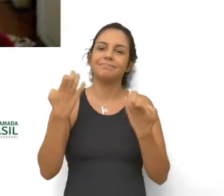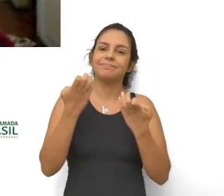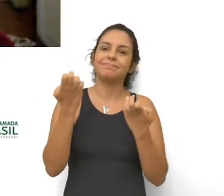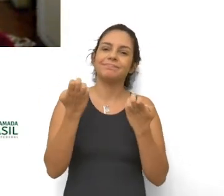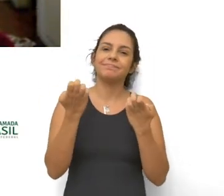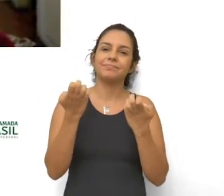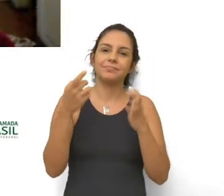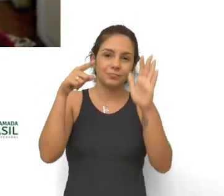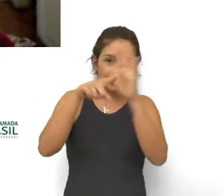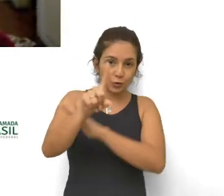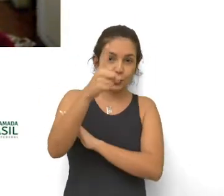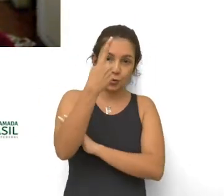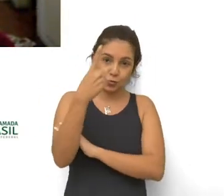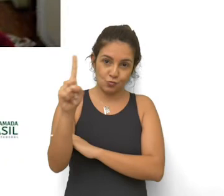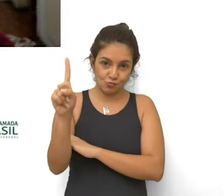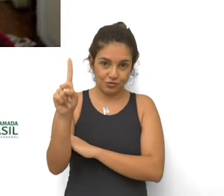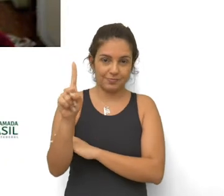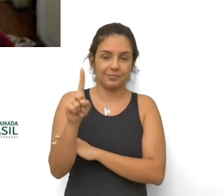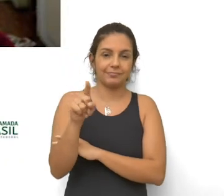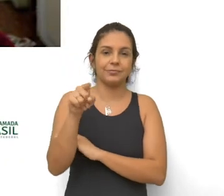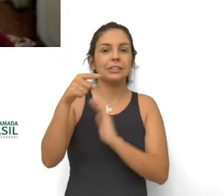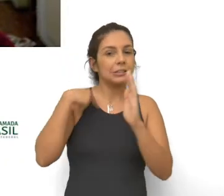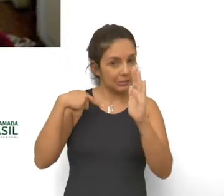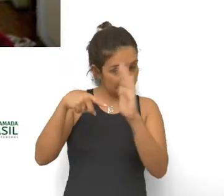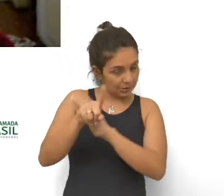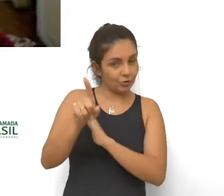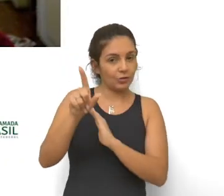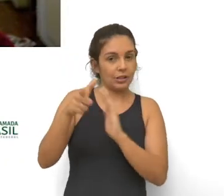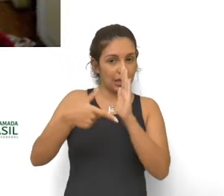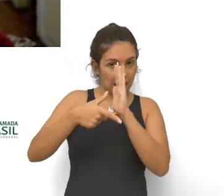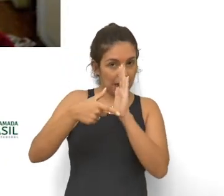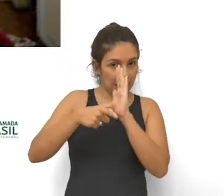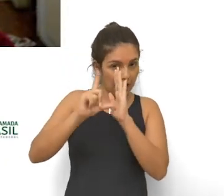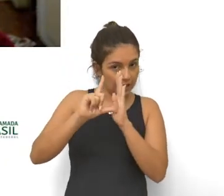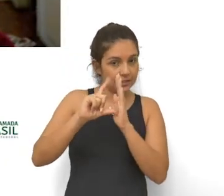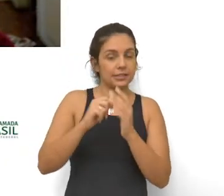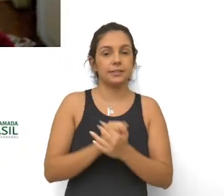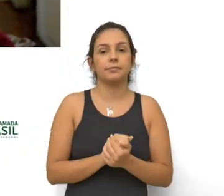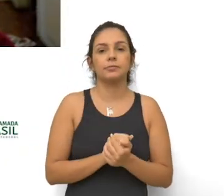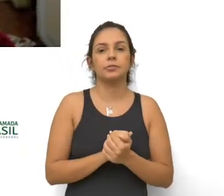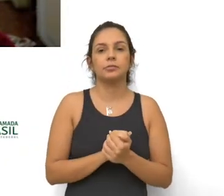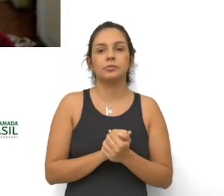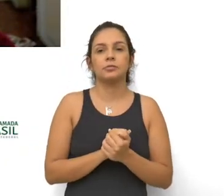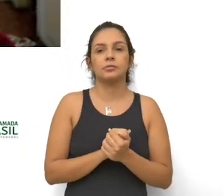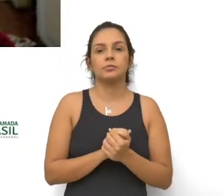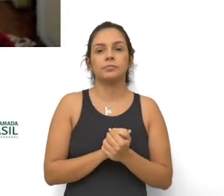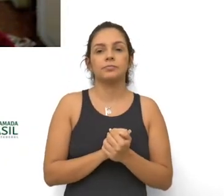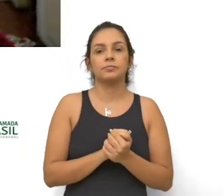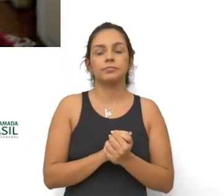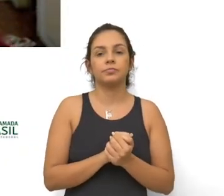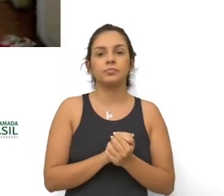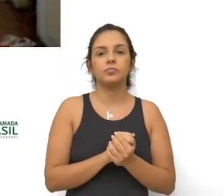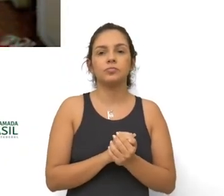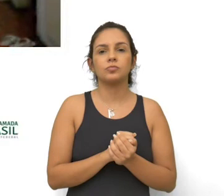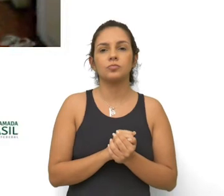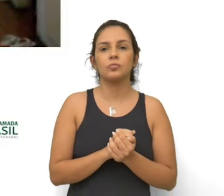te fazer a última pergunta, que era aquela pergunta que a gente combinou, que é mais ou menos o seguinte.